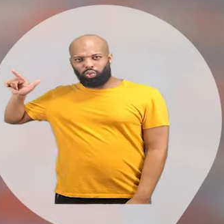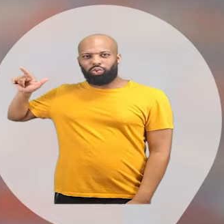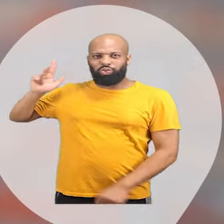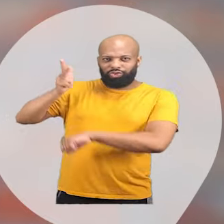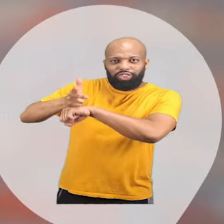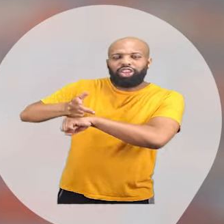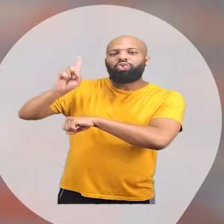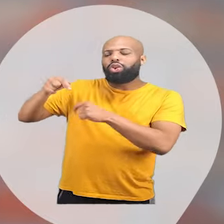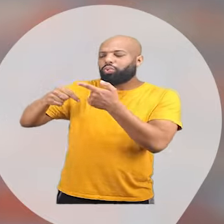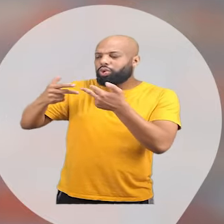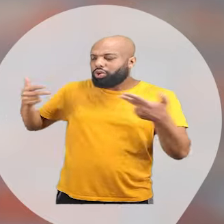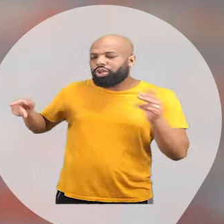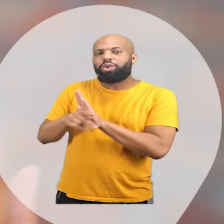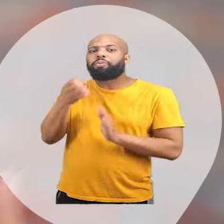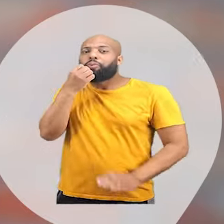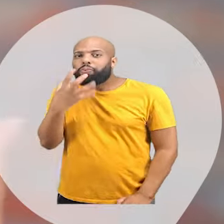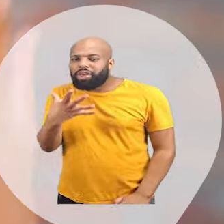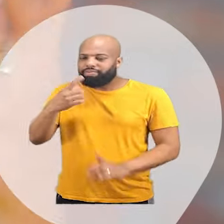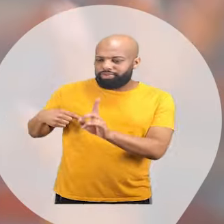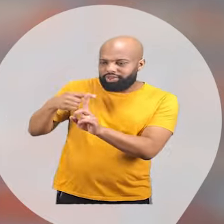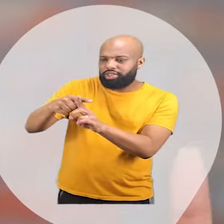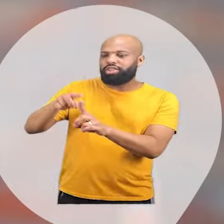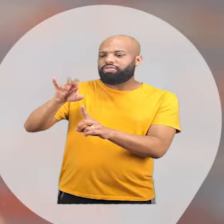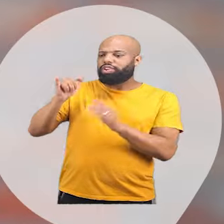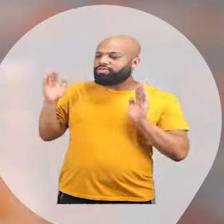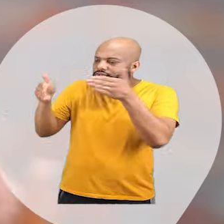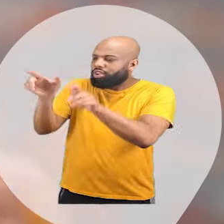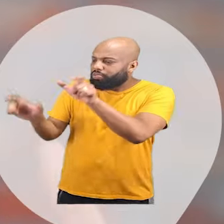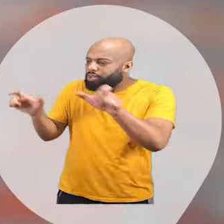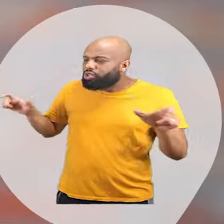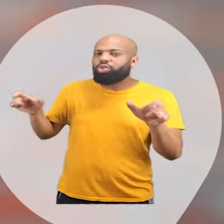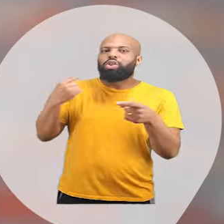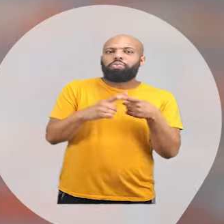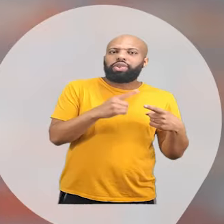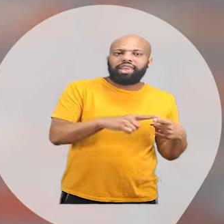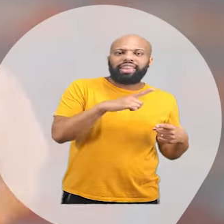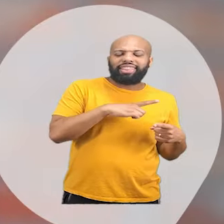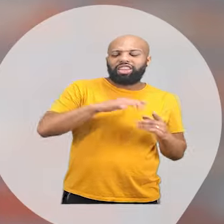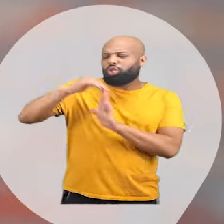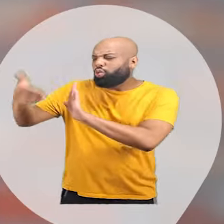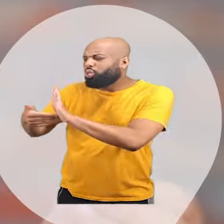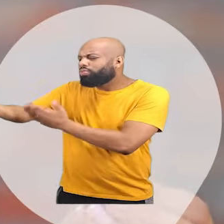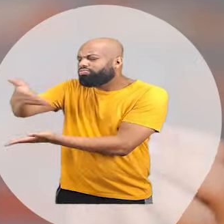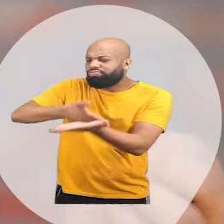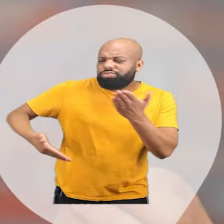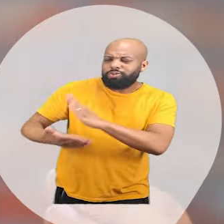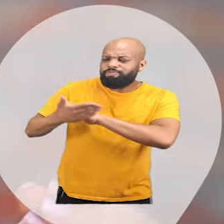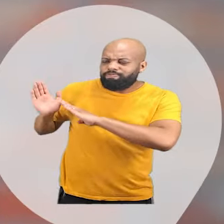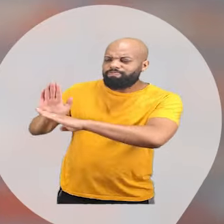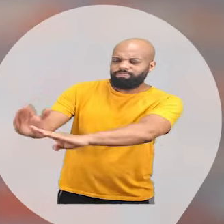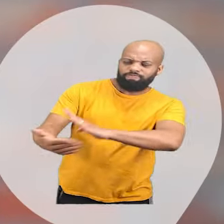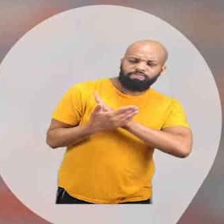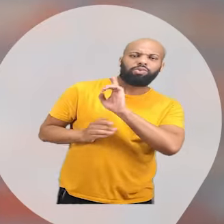outro podcast é algo do bem para o bem para as pessoas é uma cadeia que todas as pontas se ajudam sabe